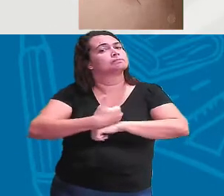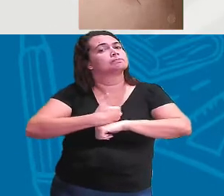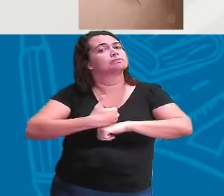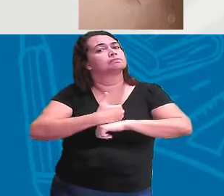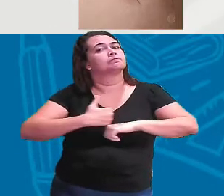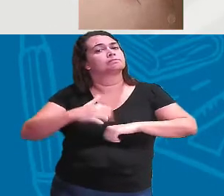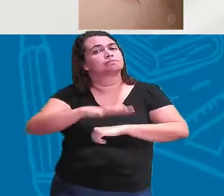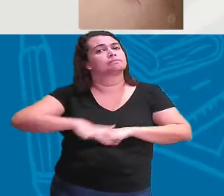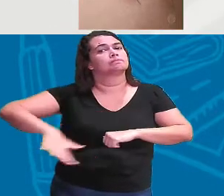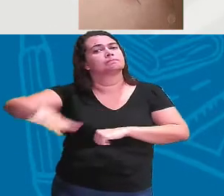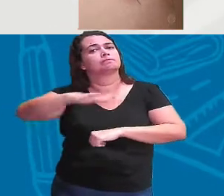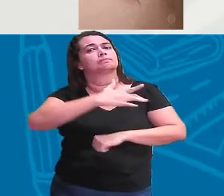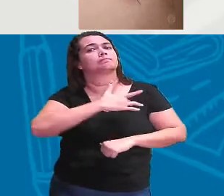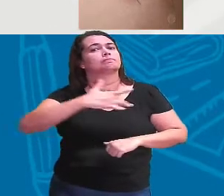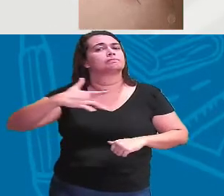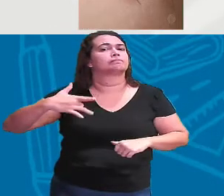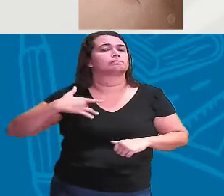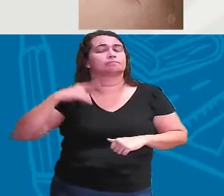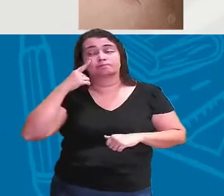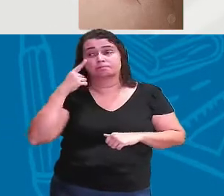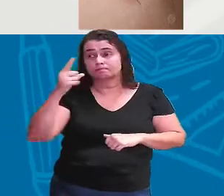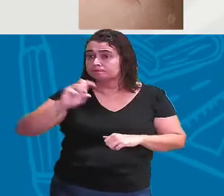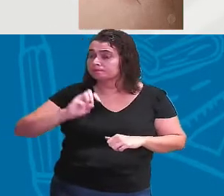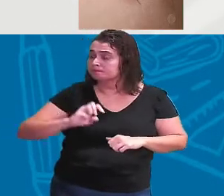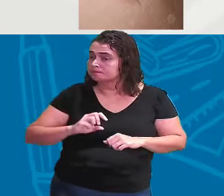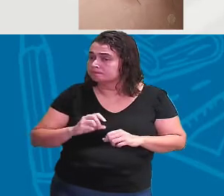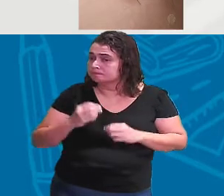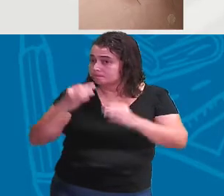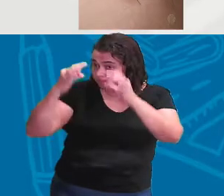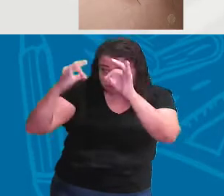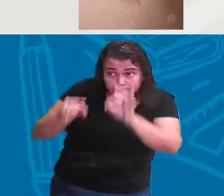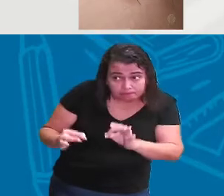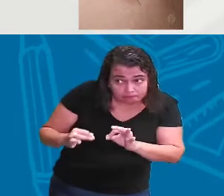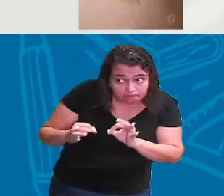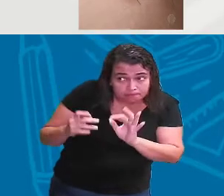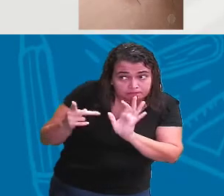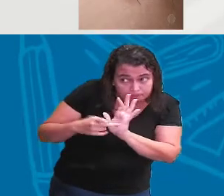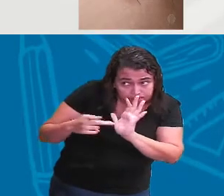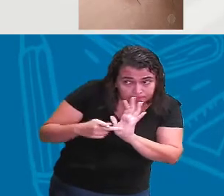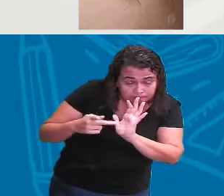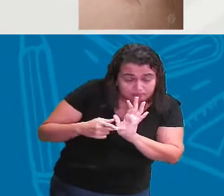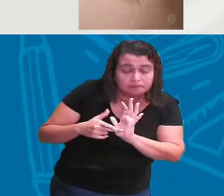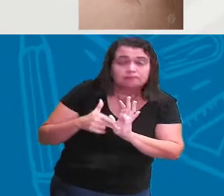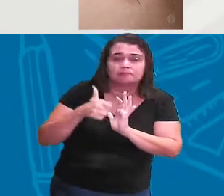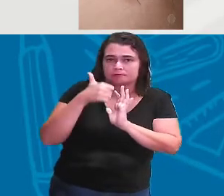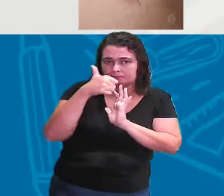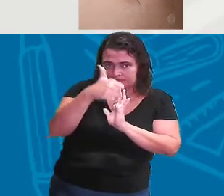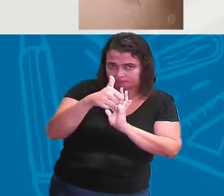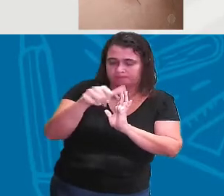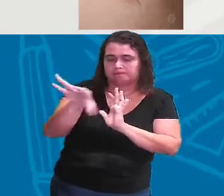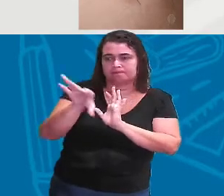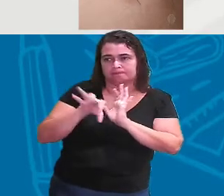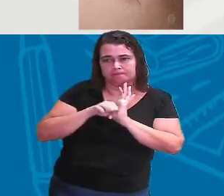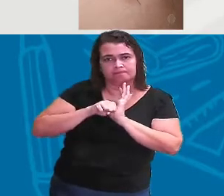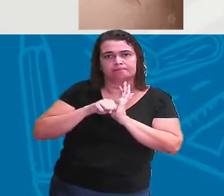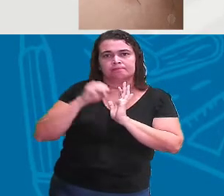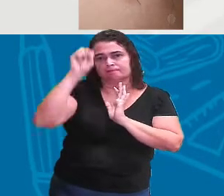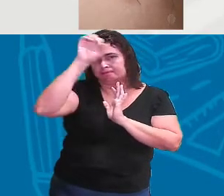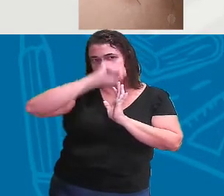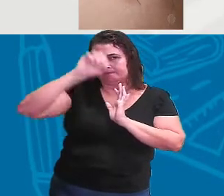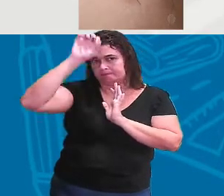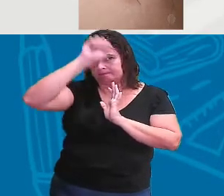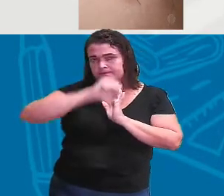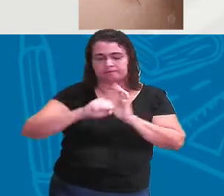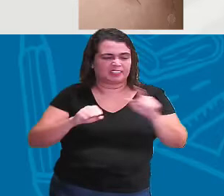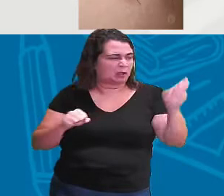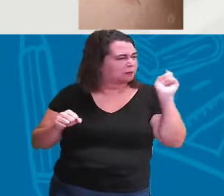saúde, profissionais que possam ser garantidor. Essa chancelaria vai ter muito mais importância e muito mais valor. E até para que a gente não